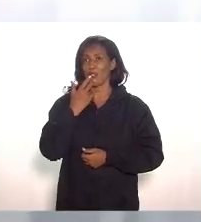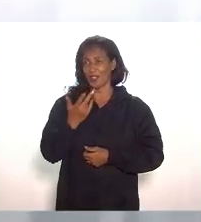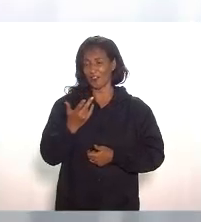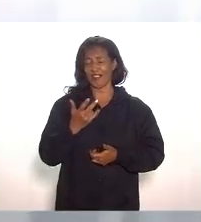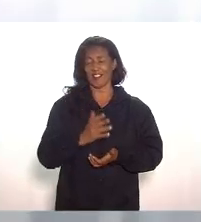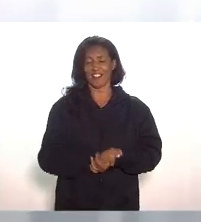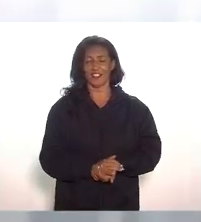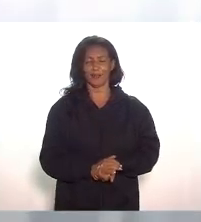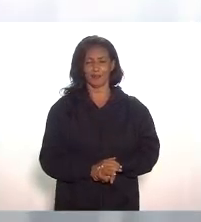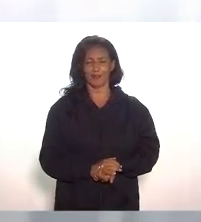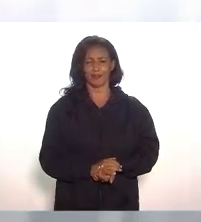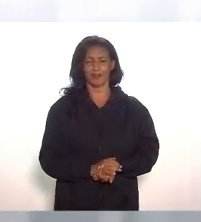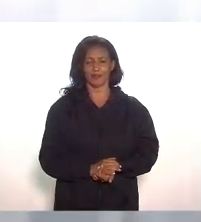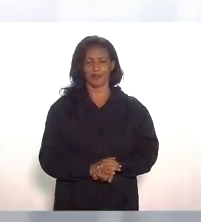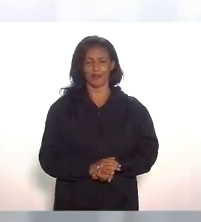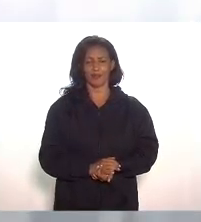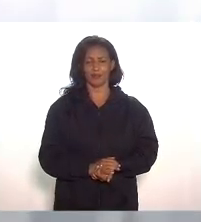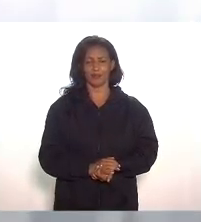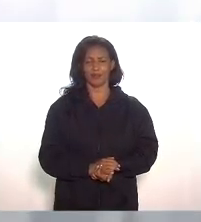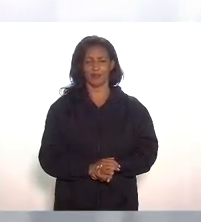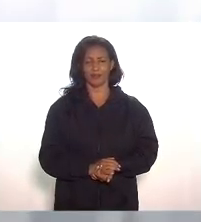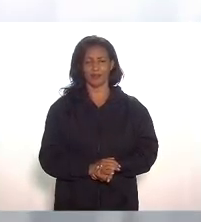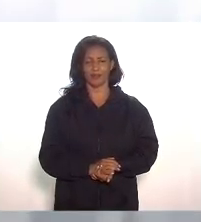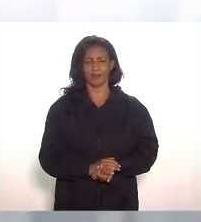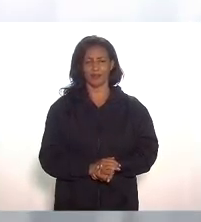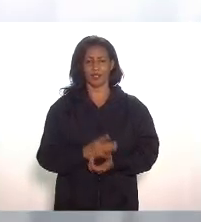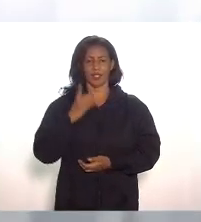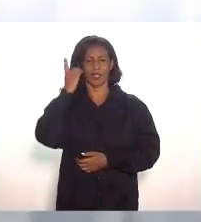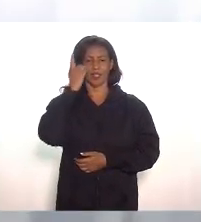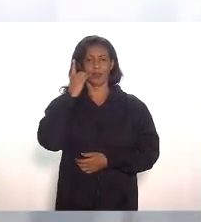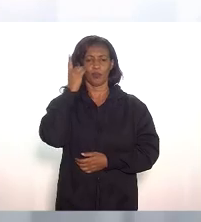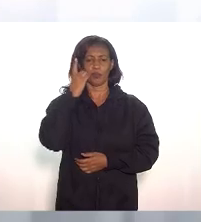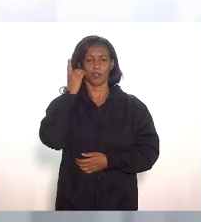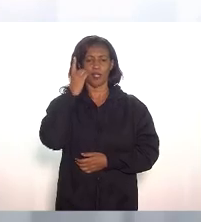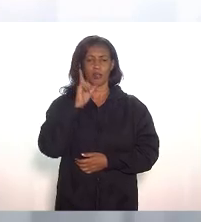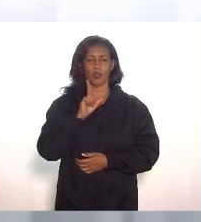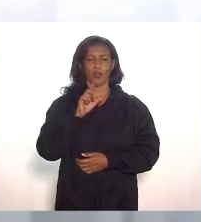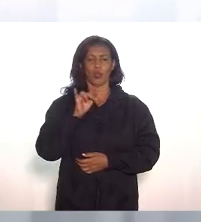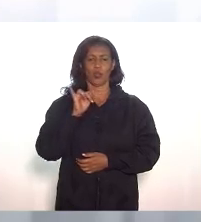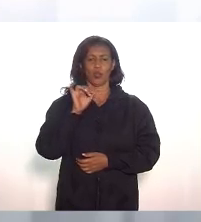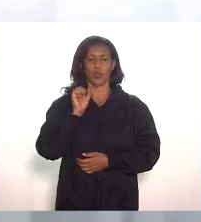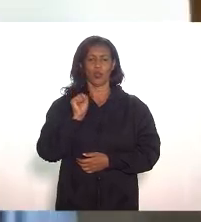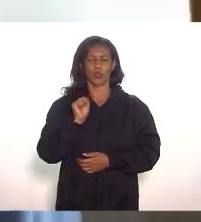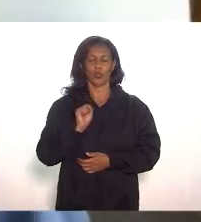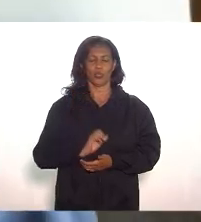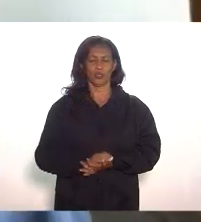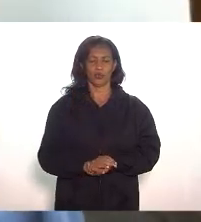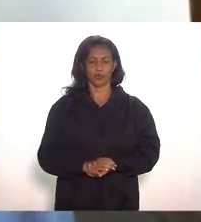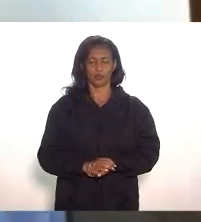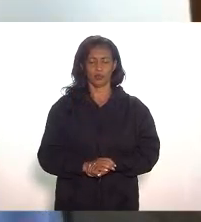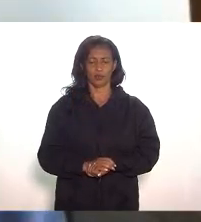Desculpa, perdão. Voto em separado do deputado Luiz Paulo. Ao projeto de